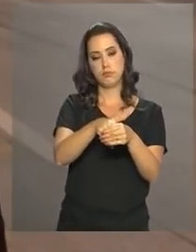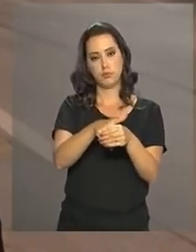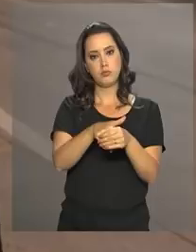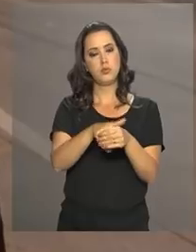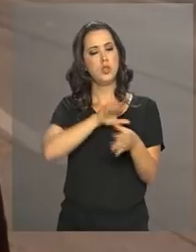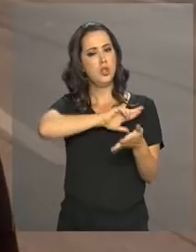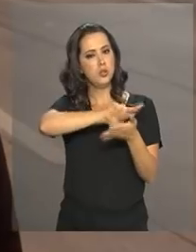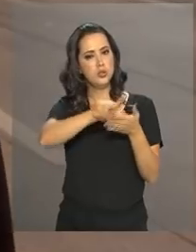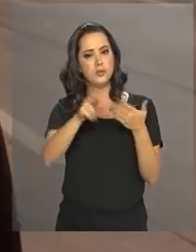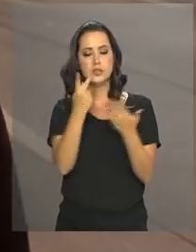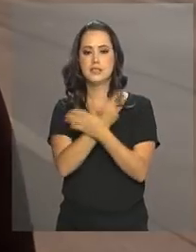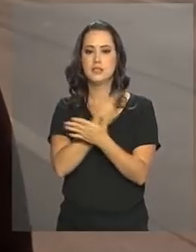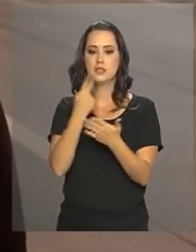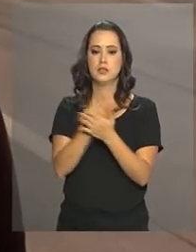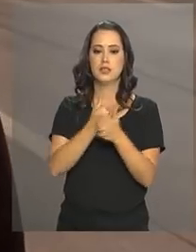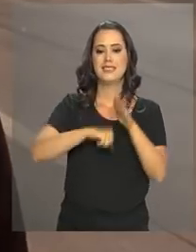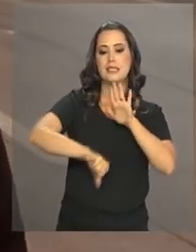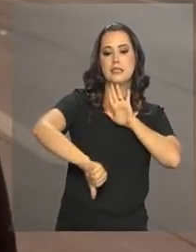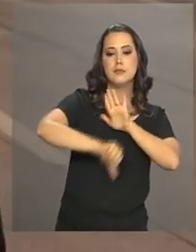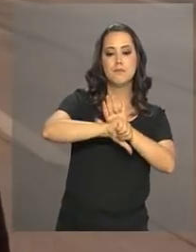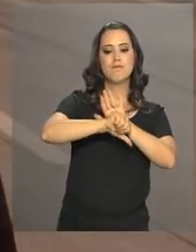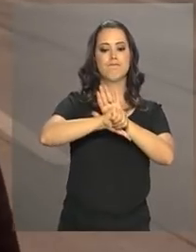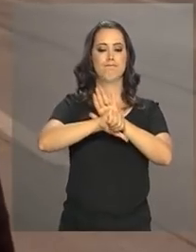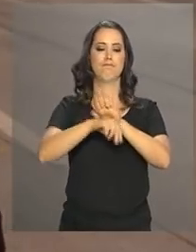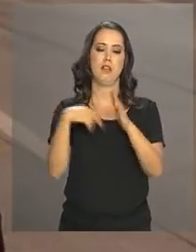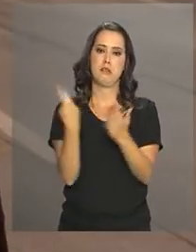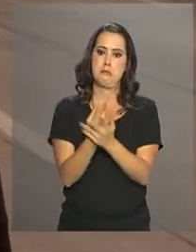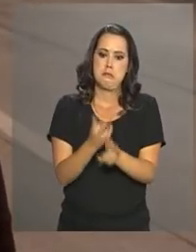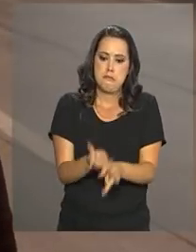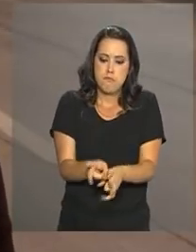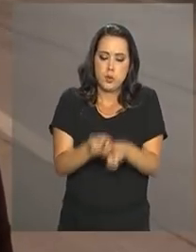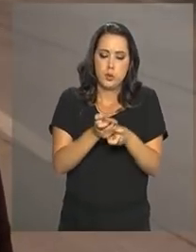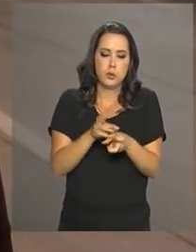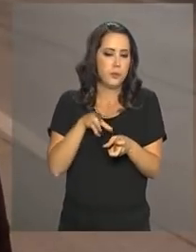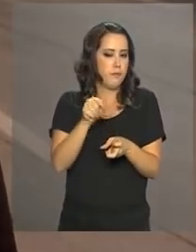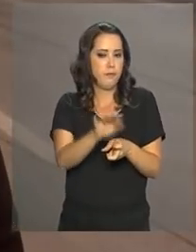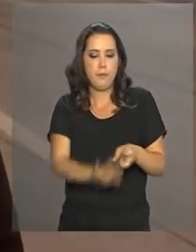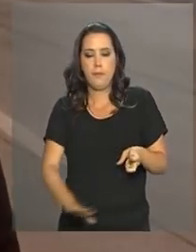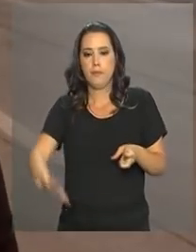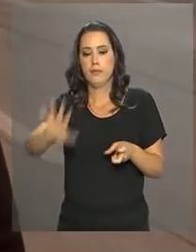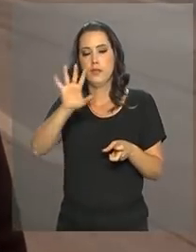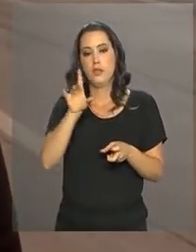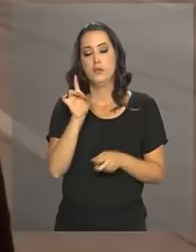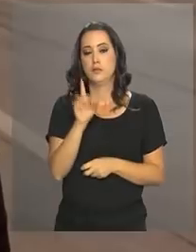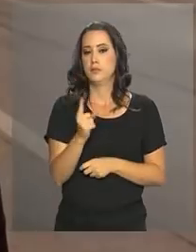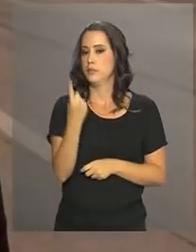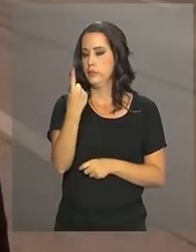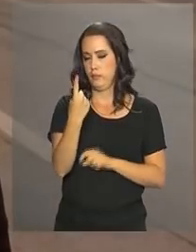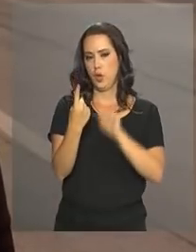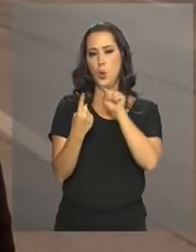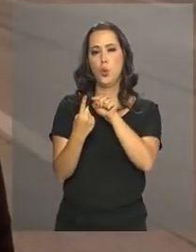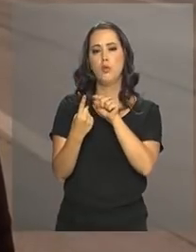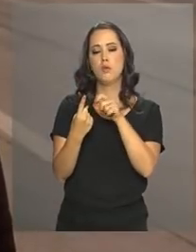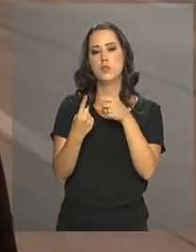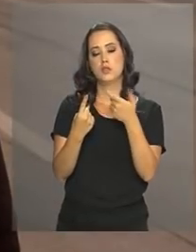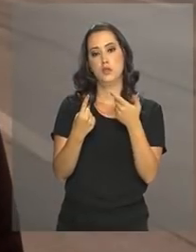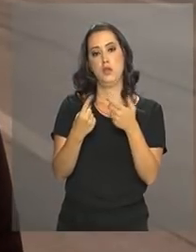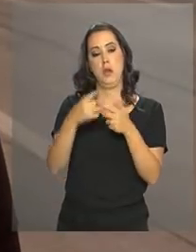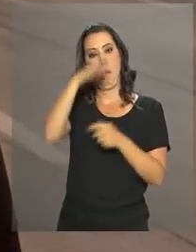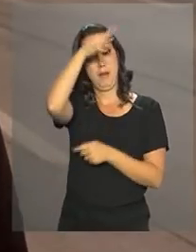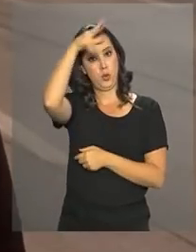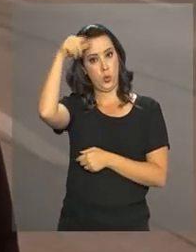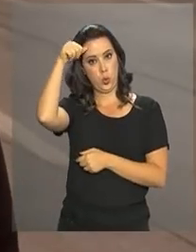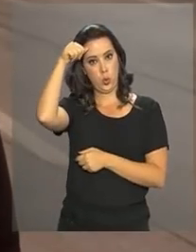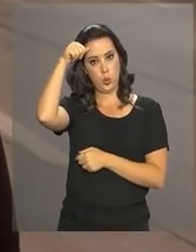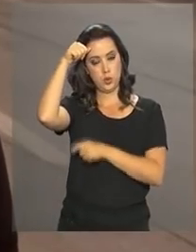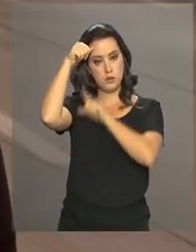diversas ocorrências de crimes eleitorais foram flagrados em todo o país, Só em uma ocorrência, no Mato Grosso, por